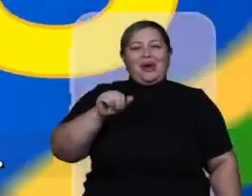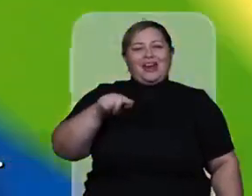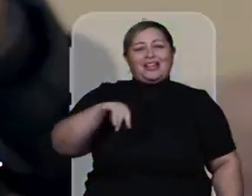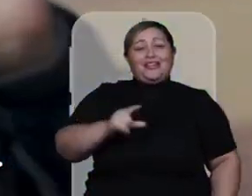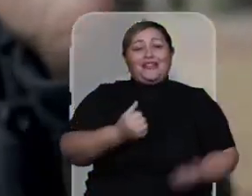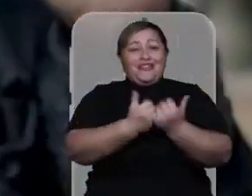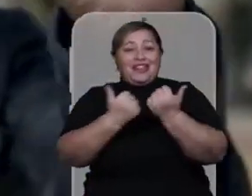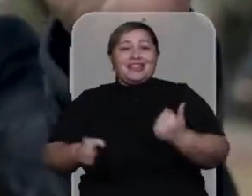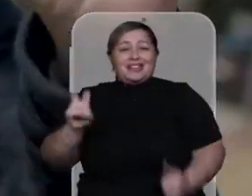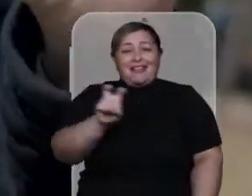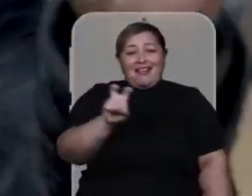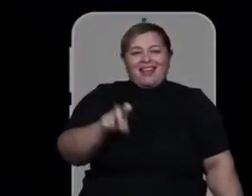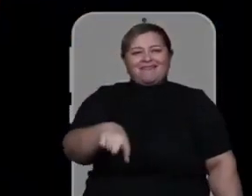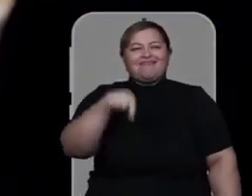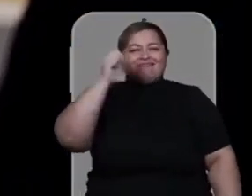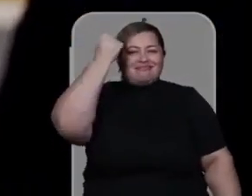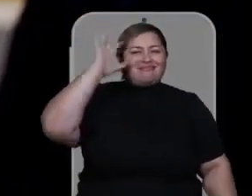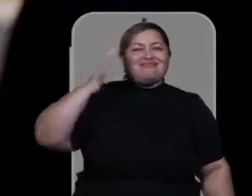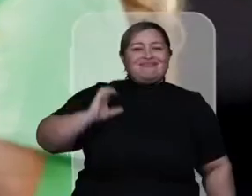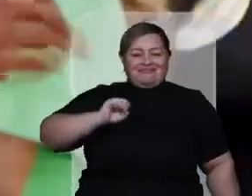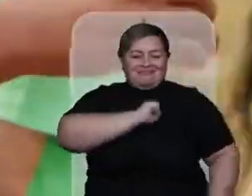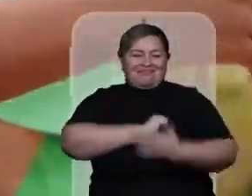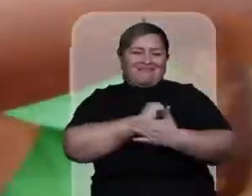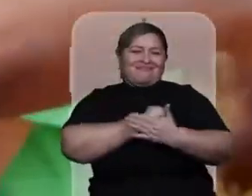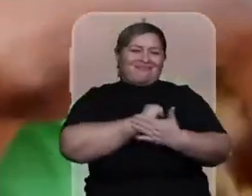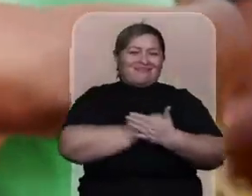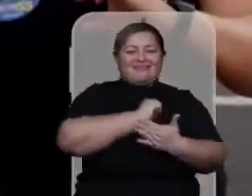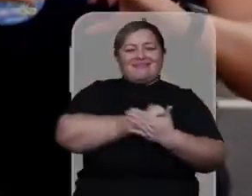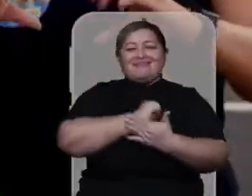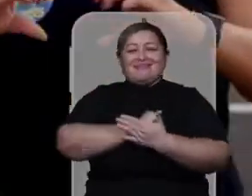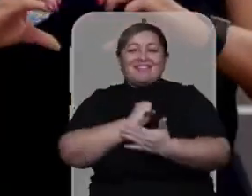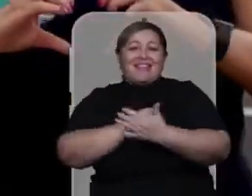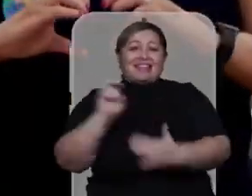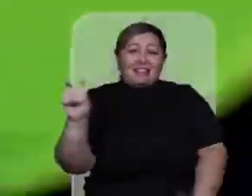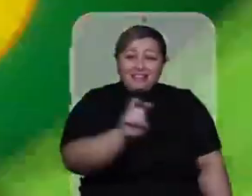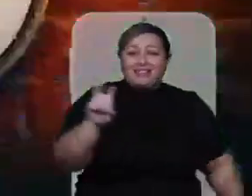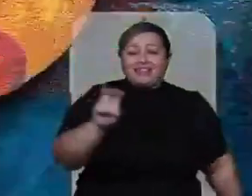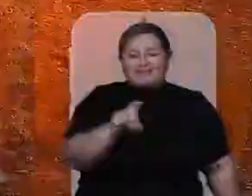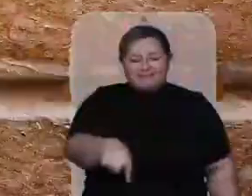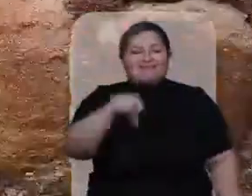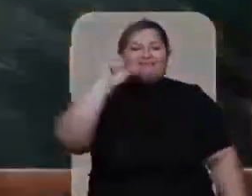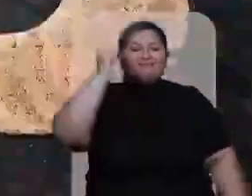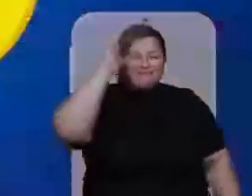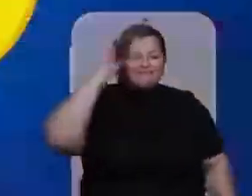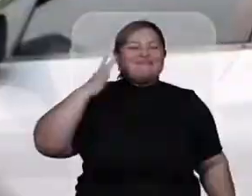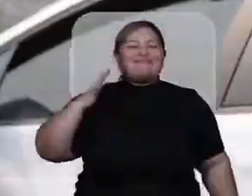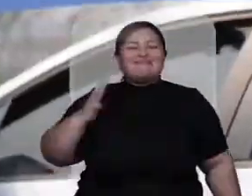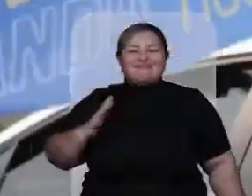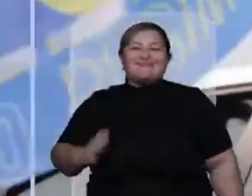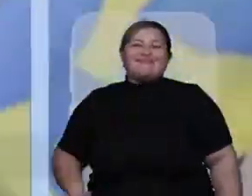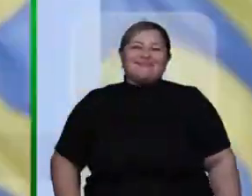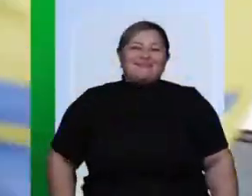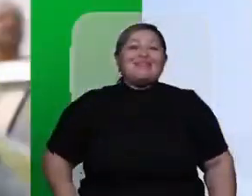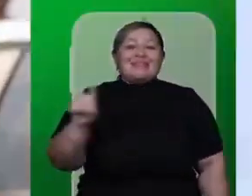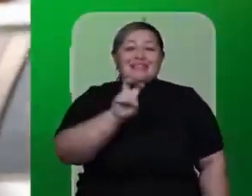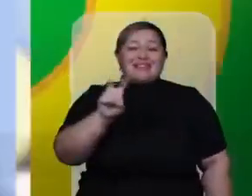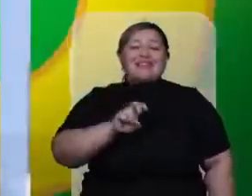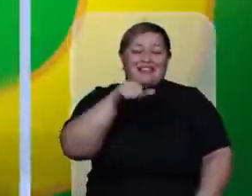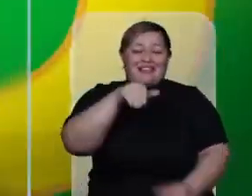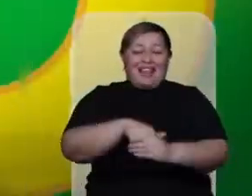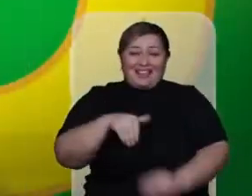Orlando Vice. 55, eu sou Suelen. Bate no peito, bate forte o coração. 55, eu sou